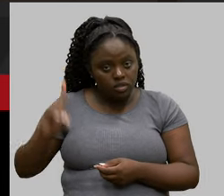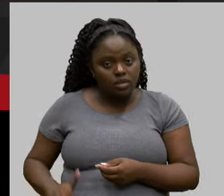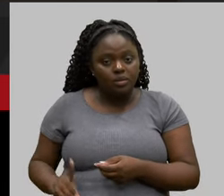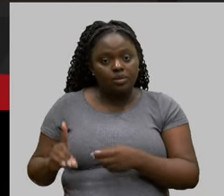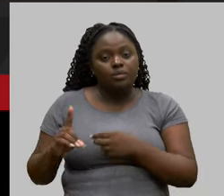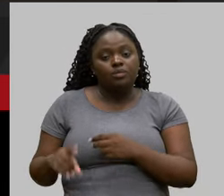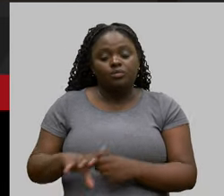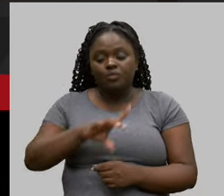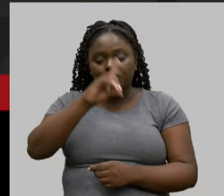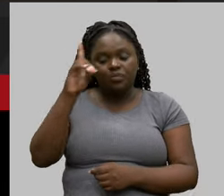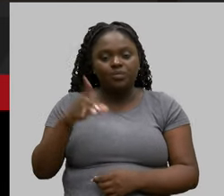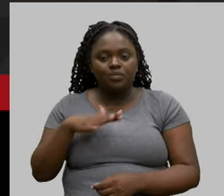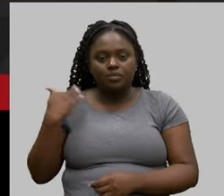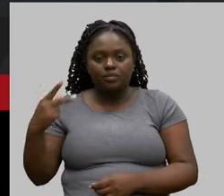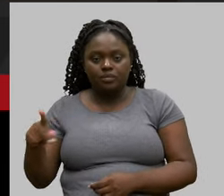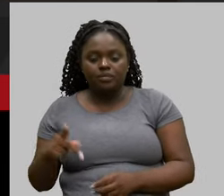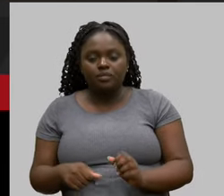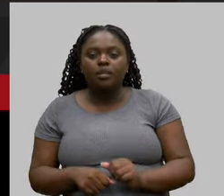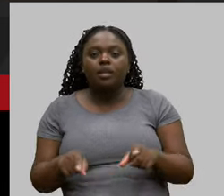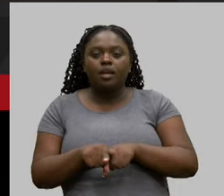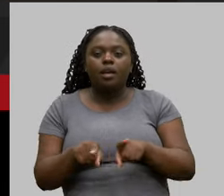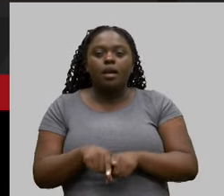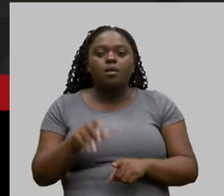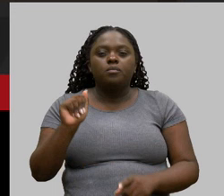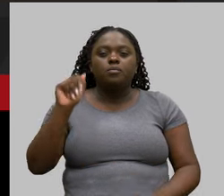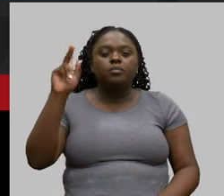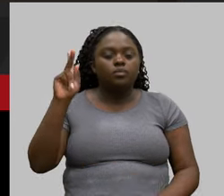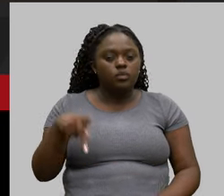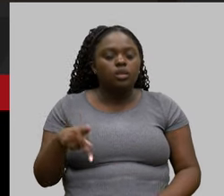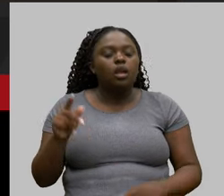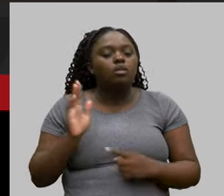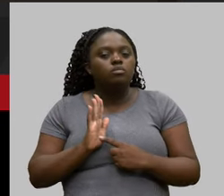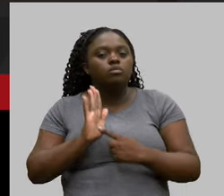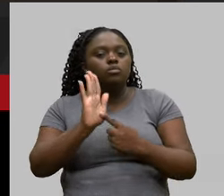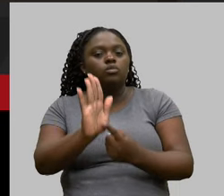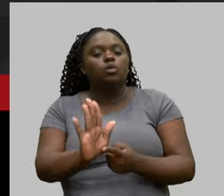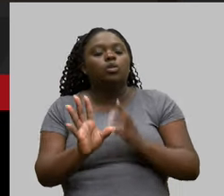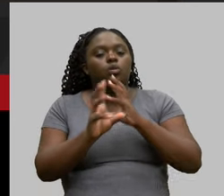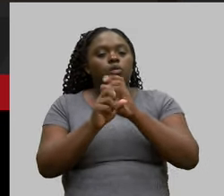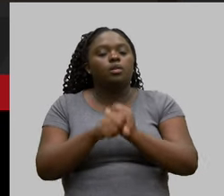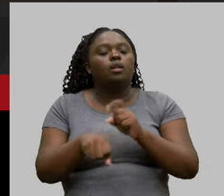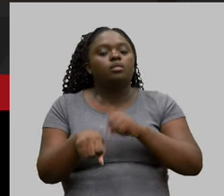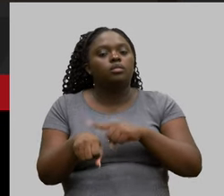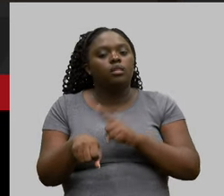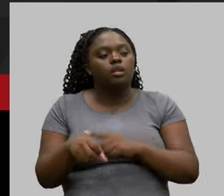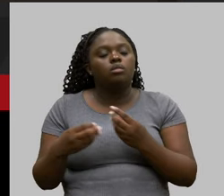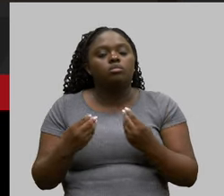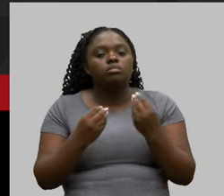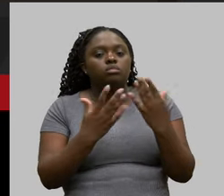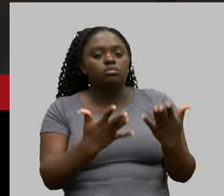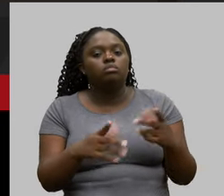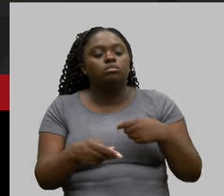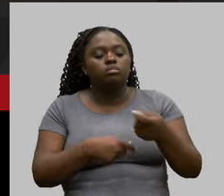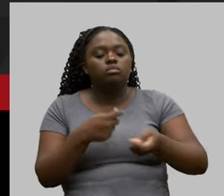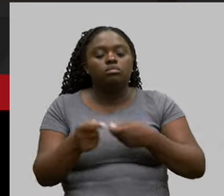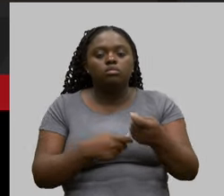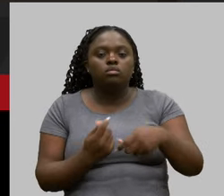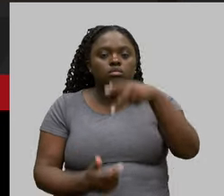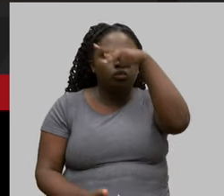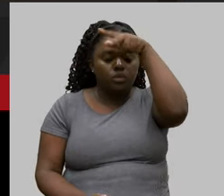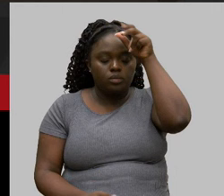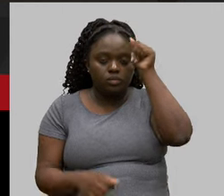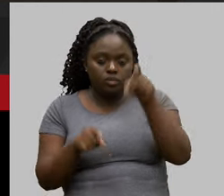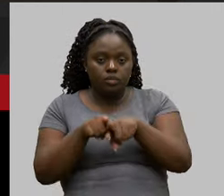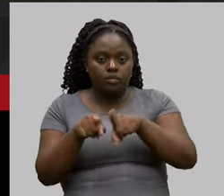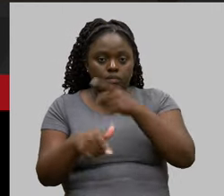falecimento e Para efeito de apos aposentadoria é assegurada a contagem recíproca de tempo de contribuição na administração pública e na atividade